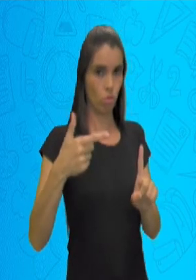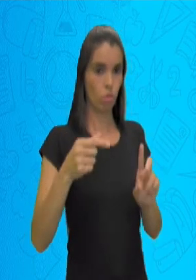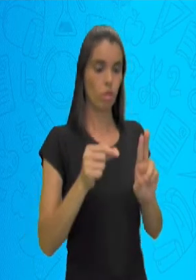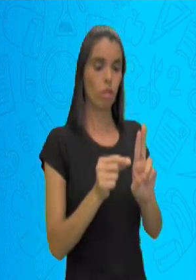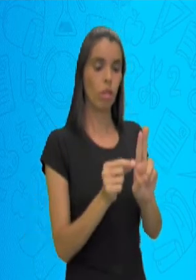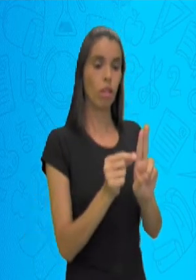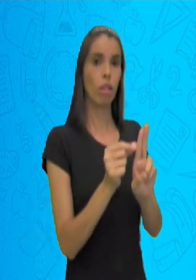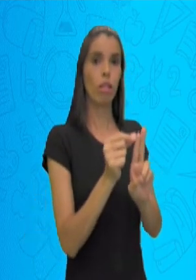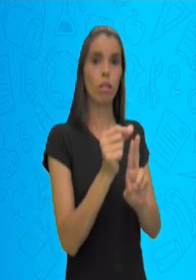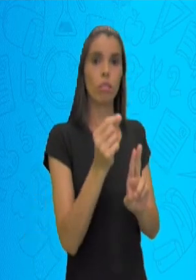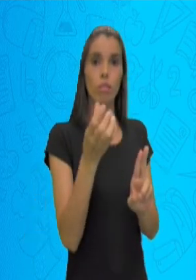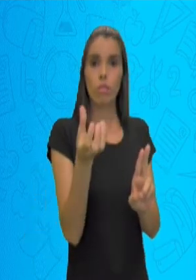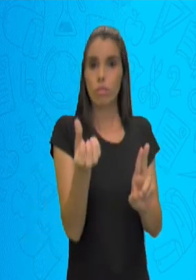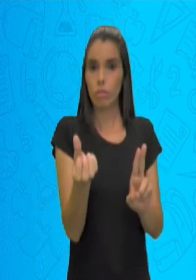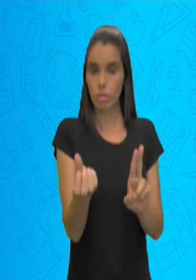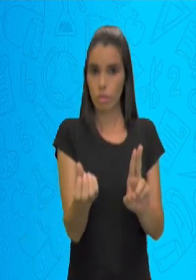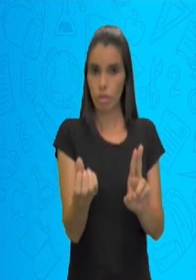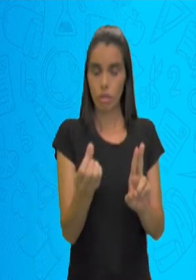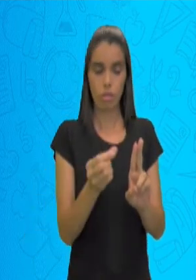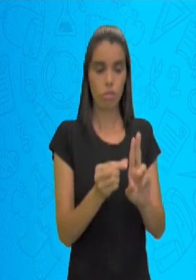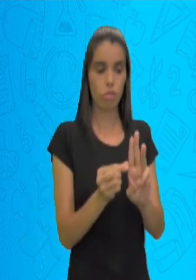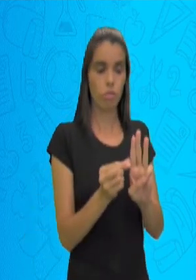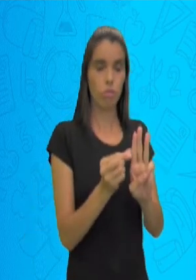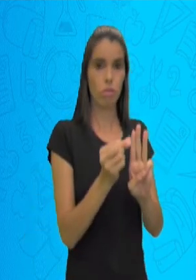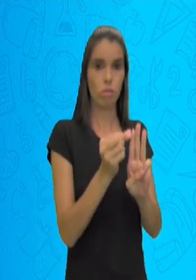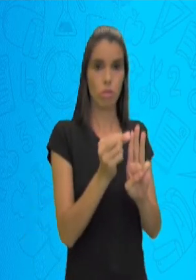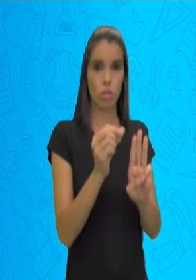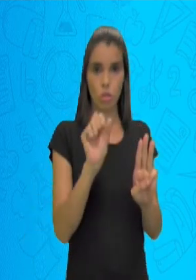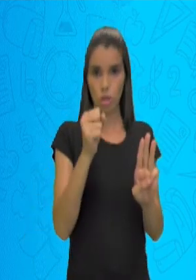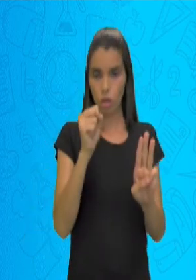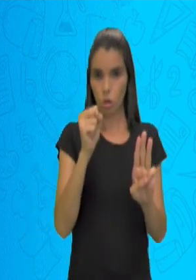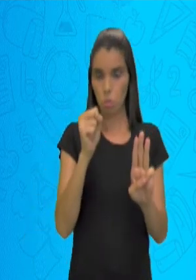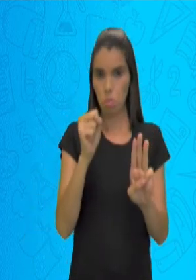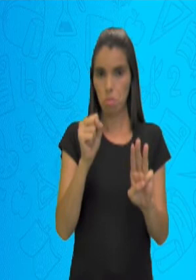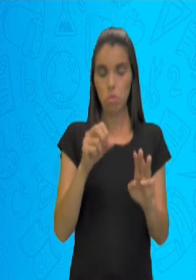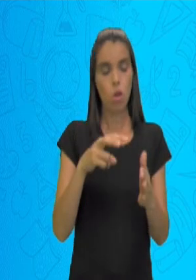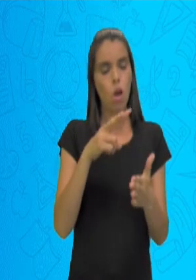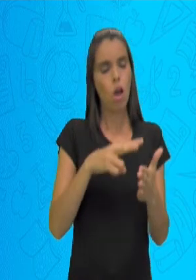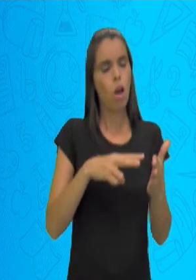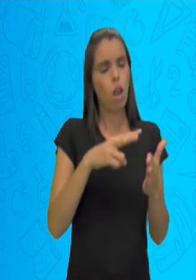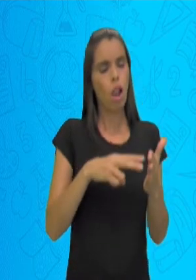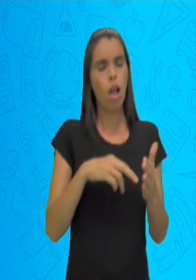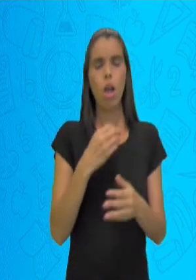dezenas, 8 centenas. Eu vou ler